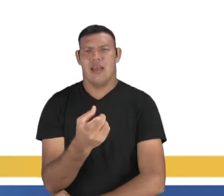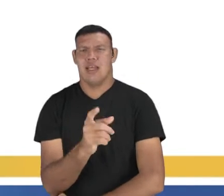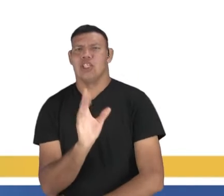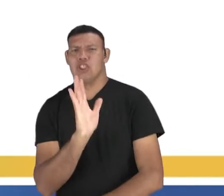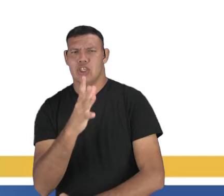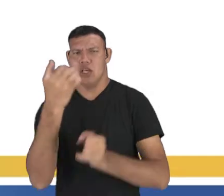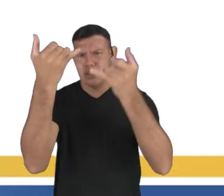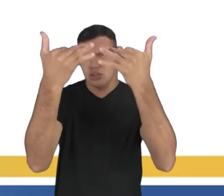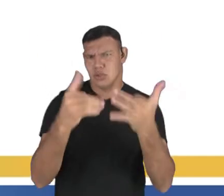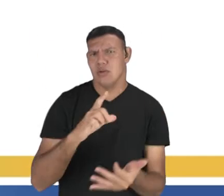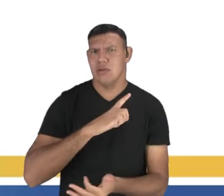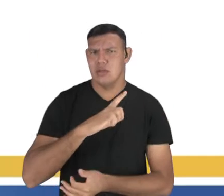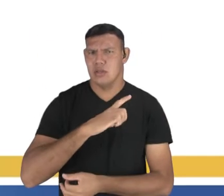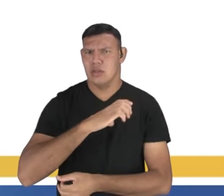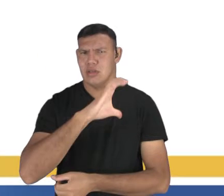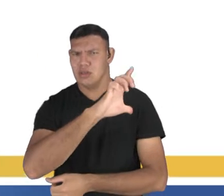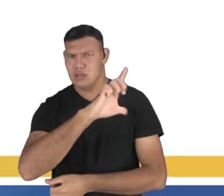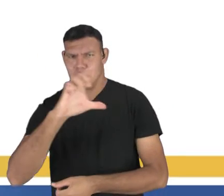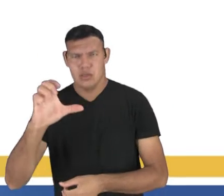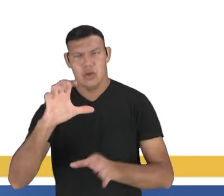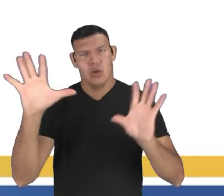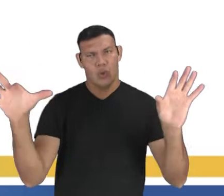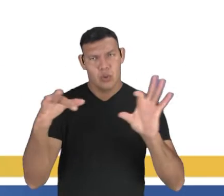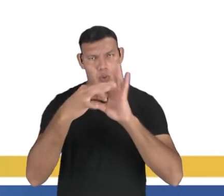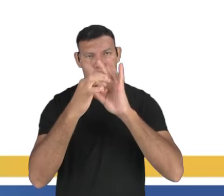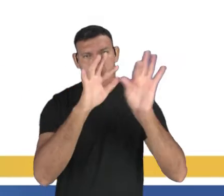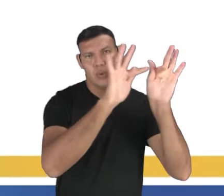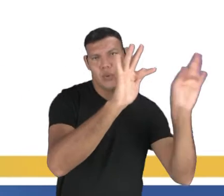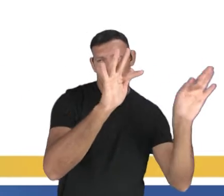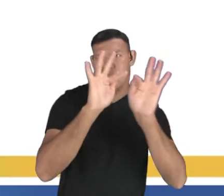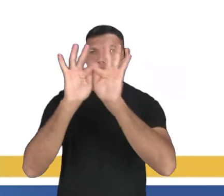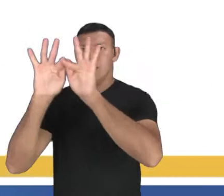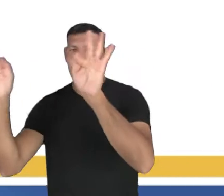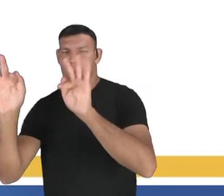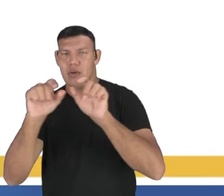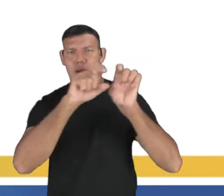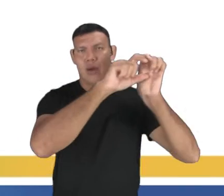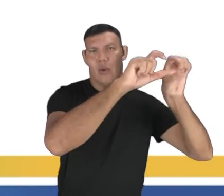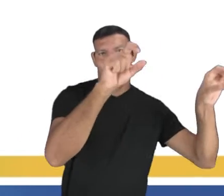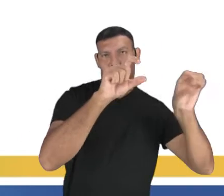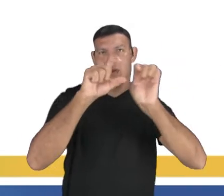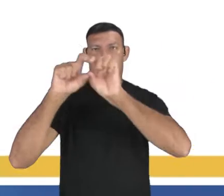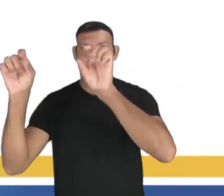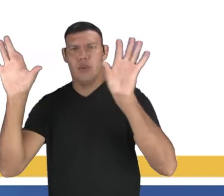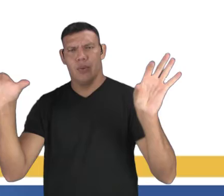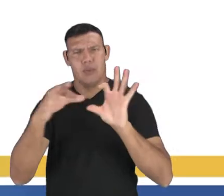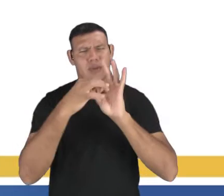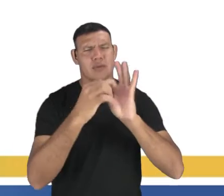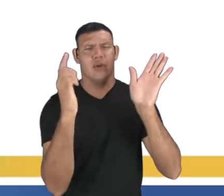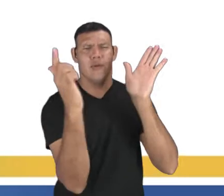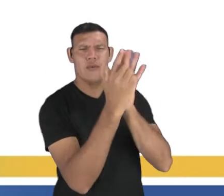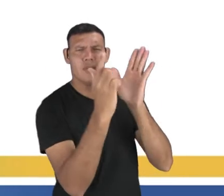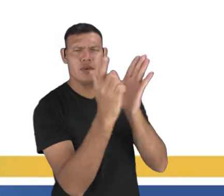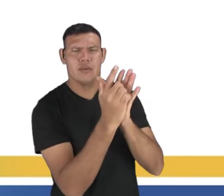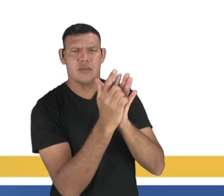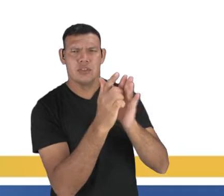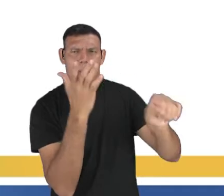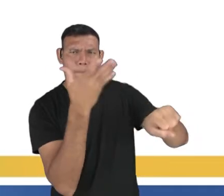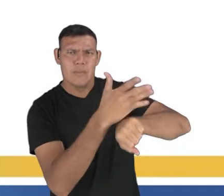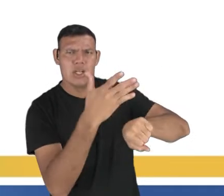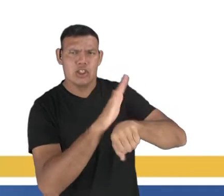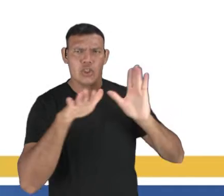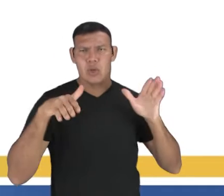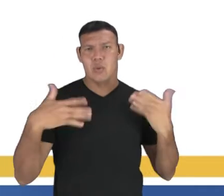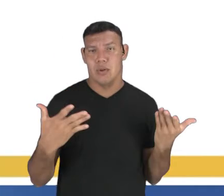classificações, que ajudam a unir orações em períodos, em parágrafos. Mas qual é a função na prática? Pessoal,